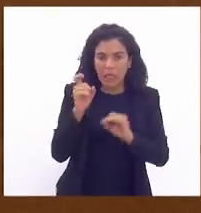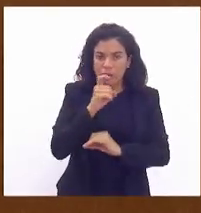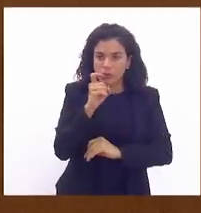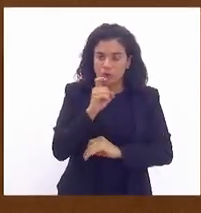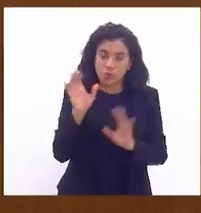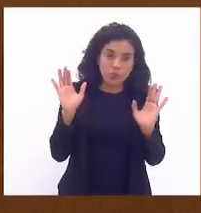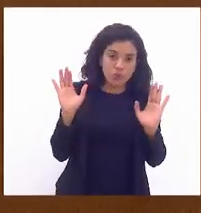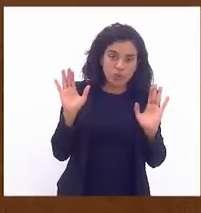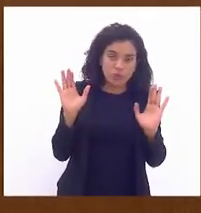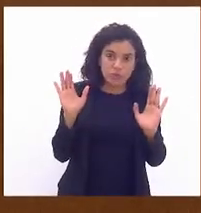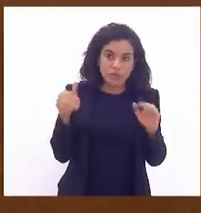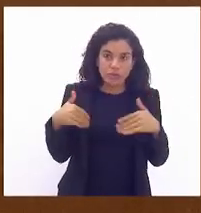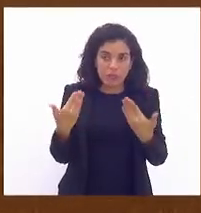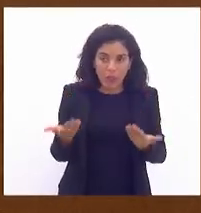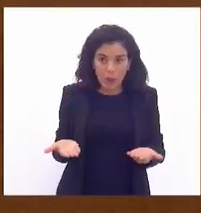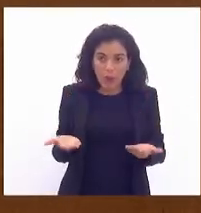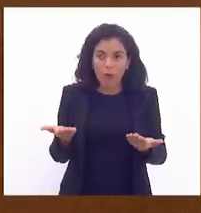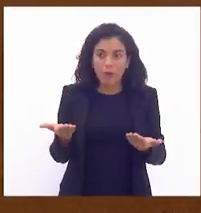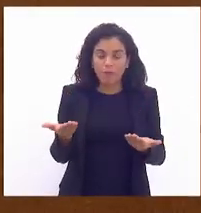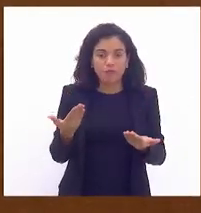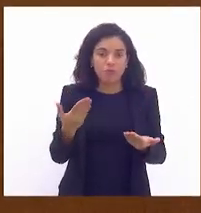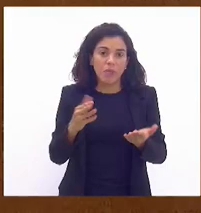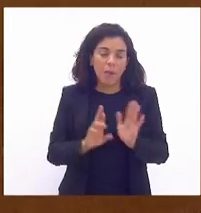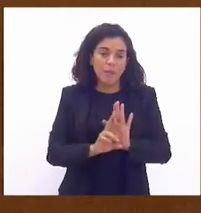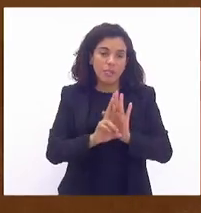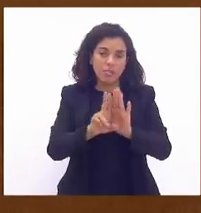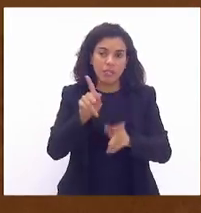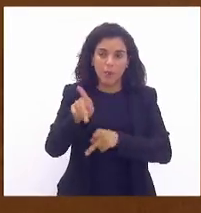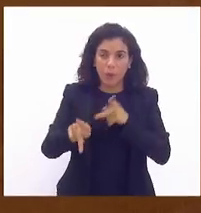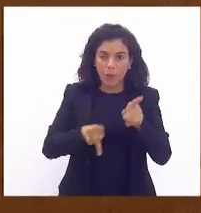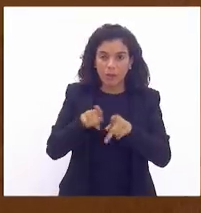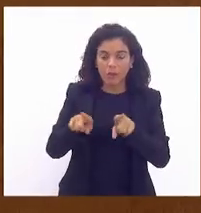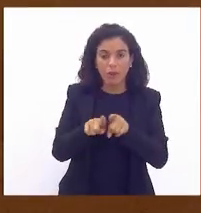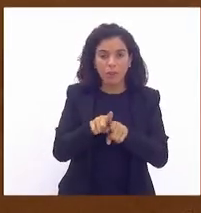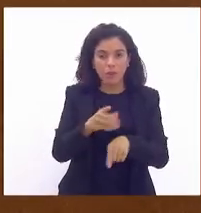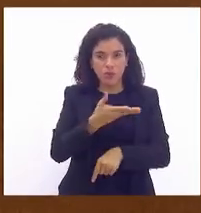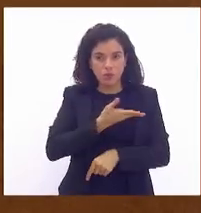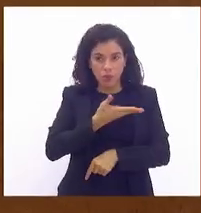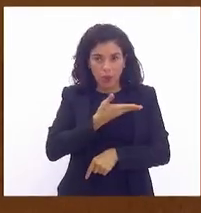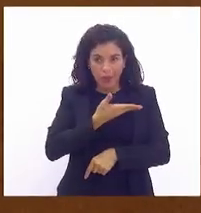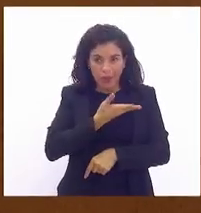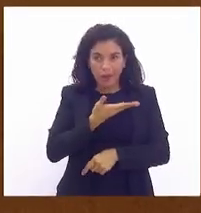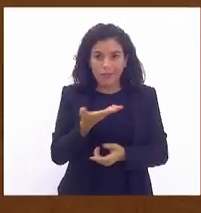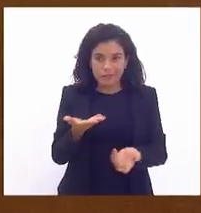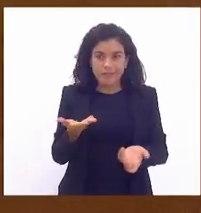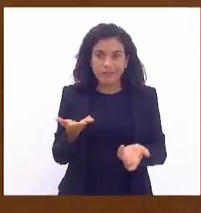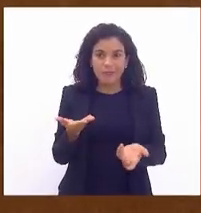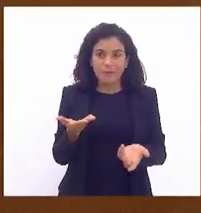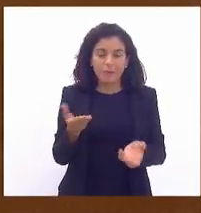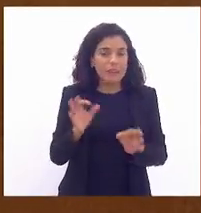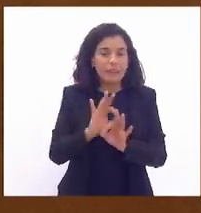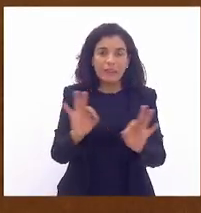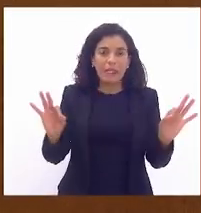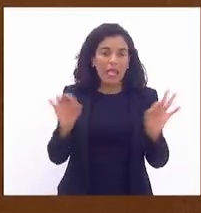Então, assim, eu quero, em nome da população, dos meus colegas que me antecederam, que já falaram que ninguém